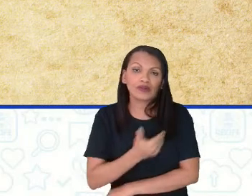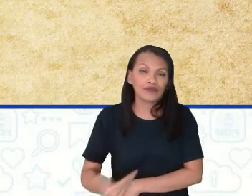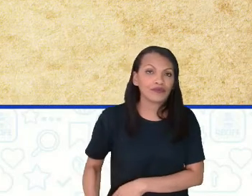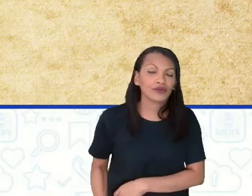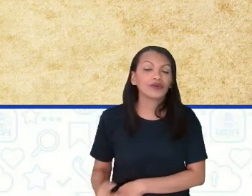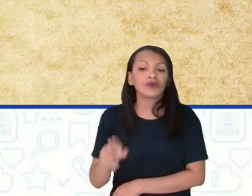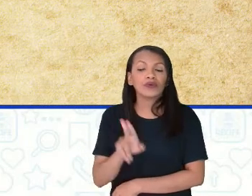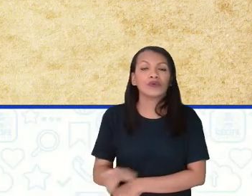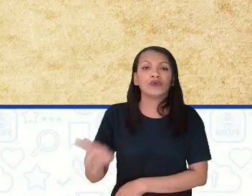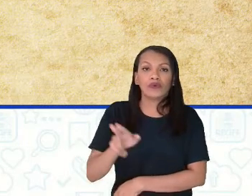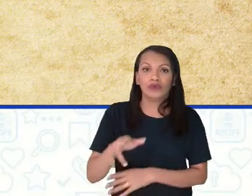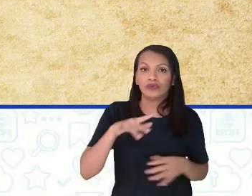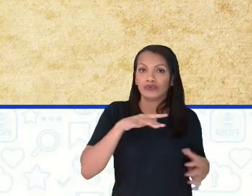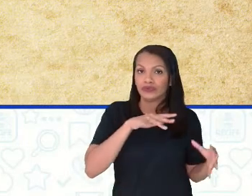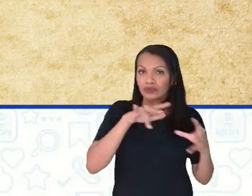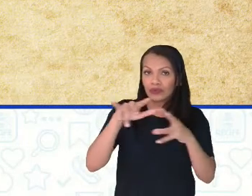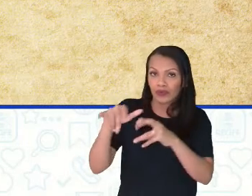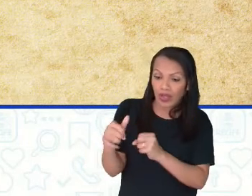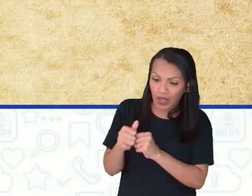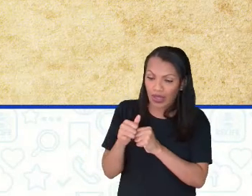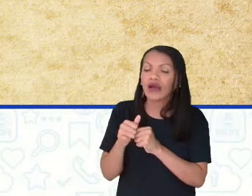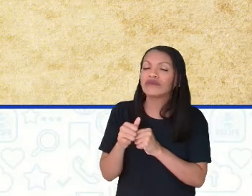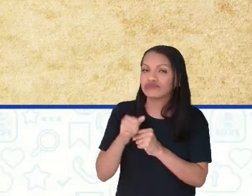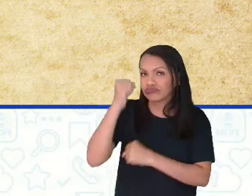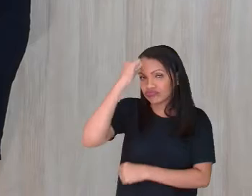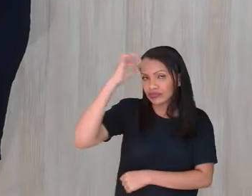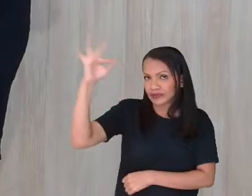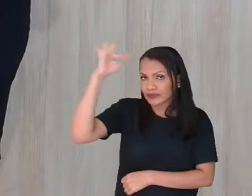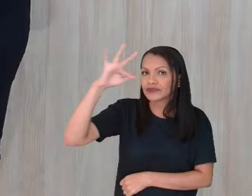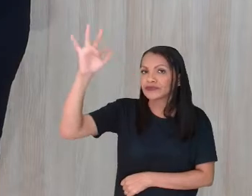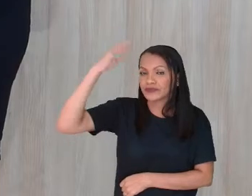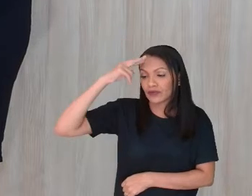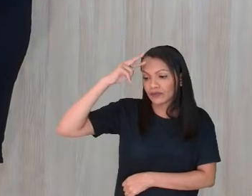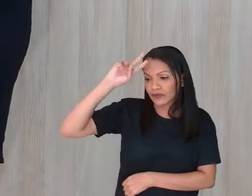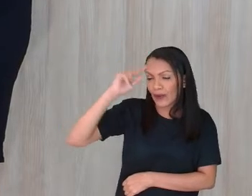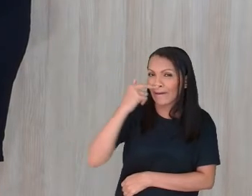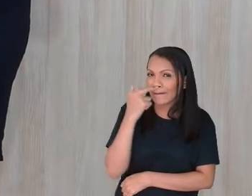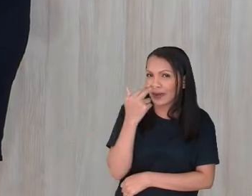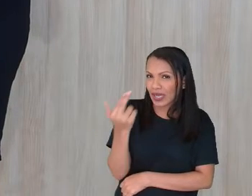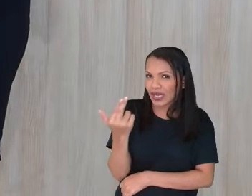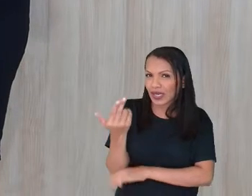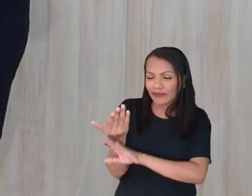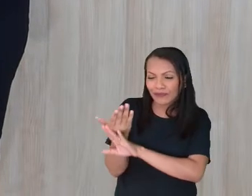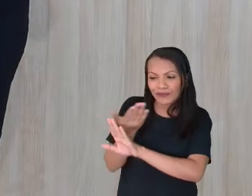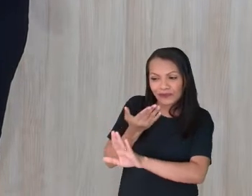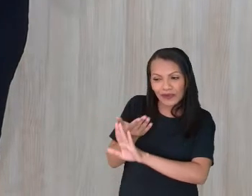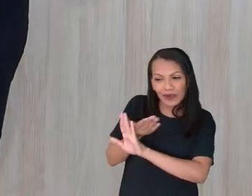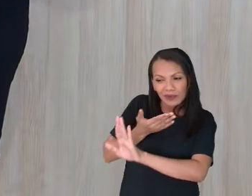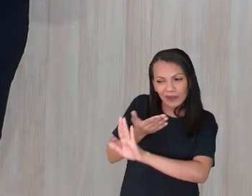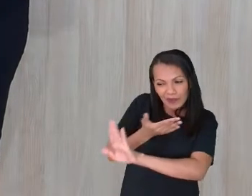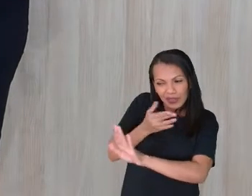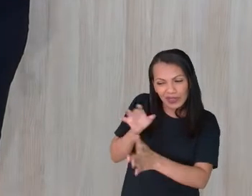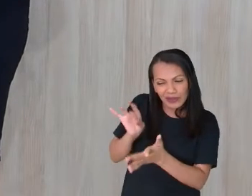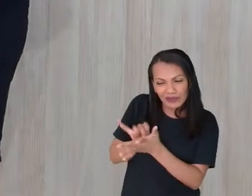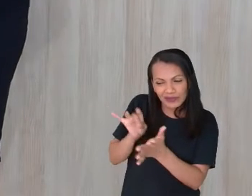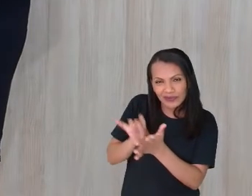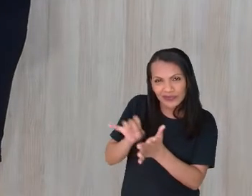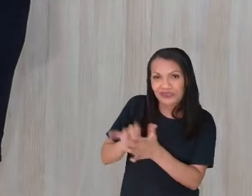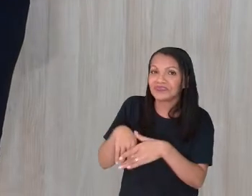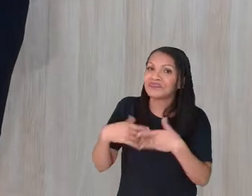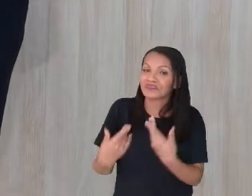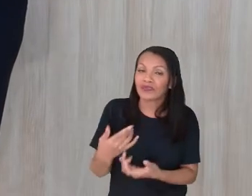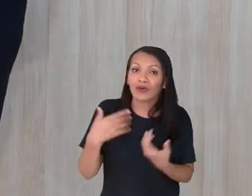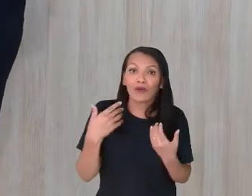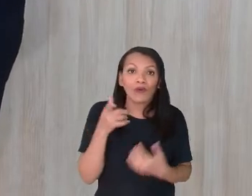personagens animais em um ambiente fictício. Então você parece que distancia muito da realidade e aí você consegue fazer